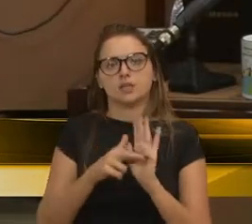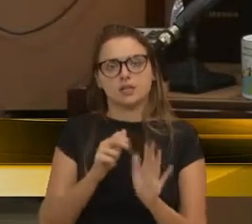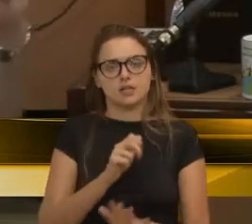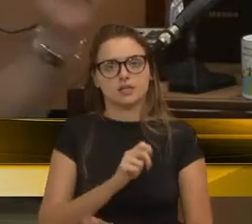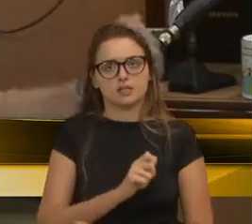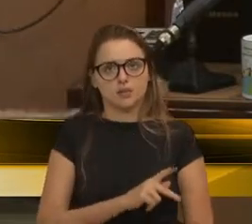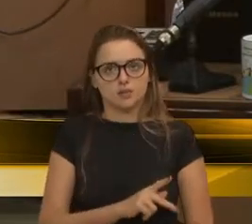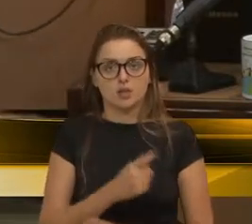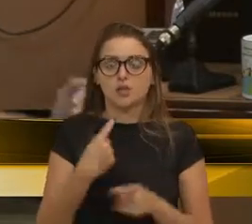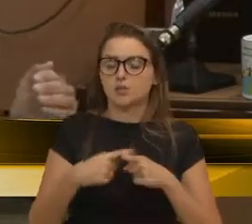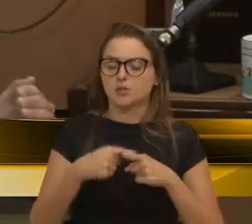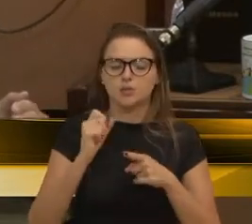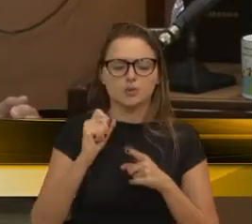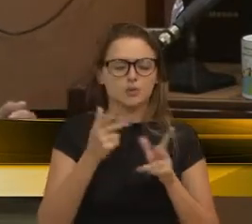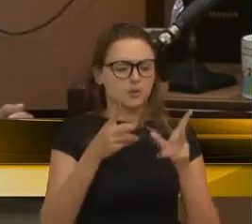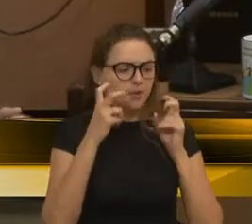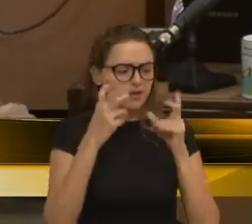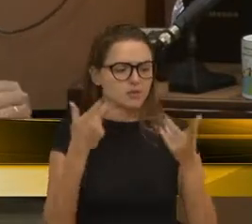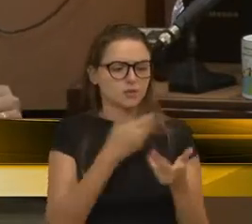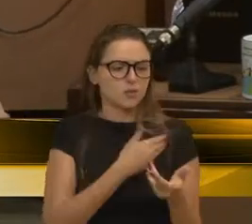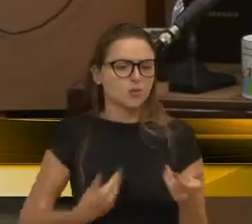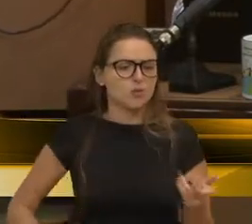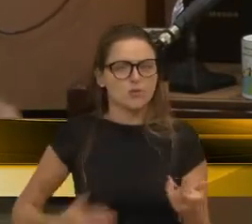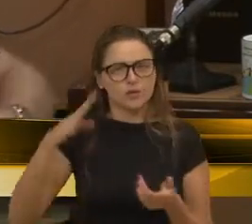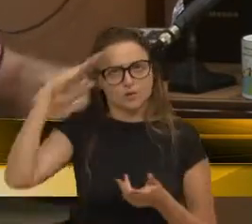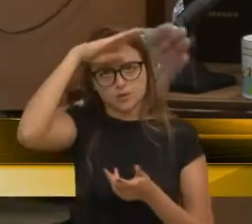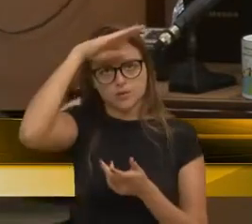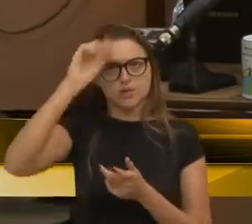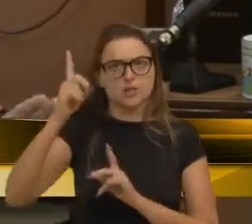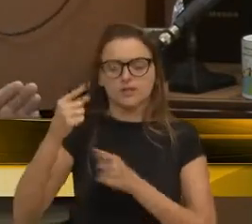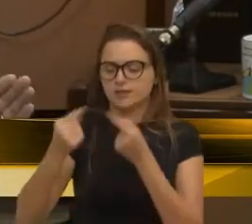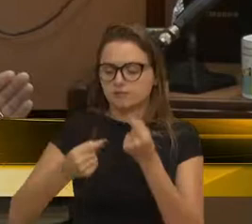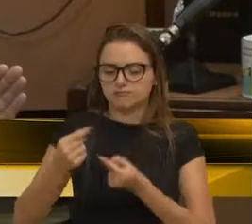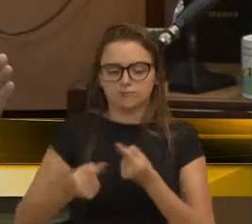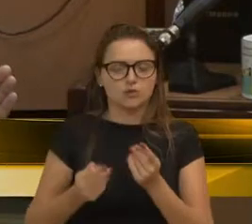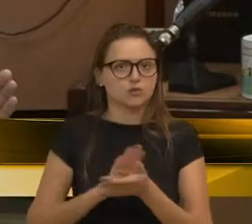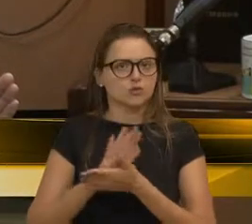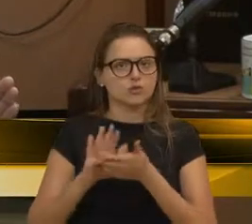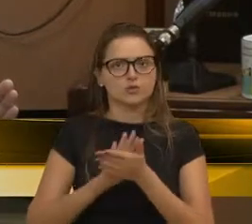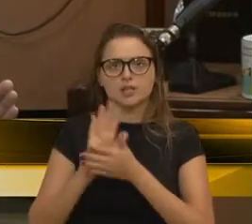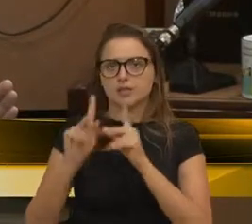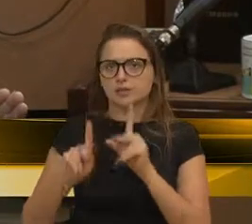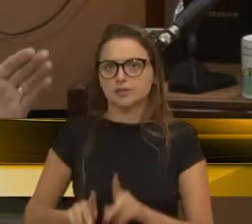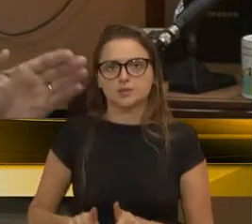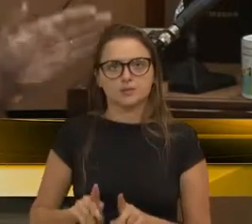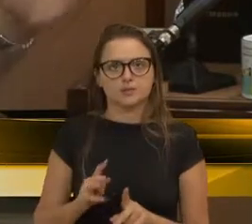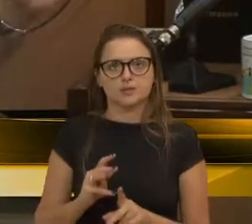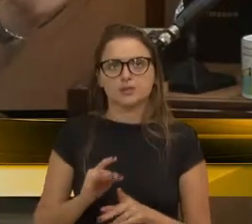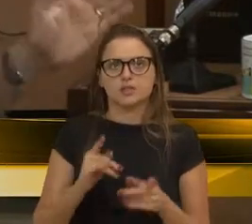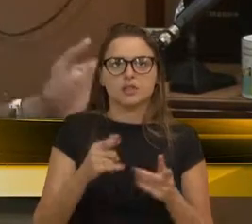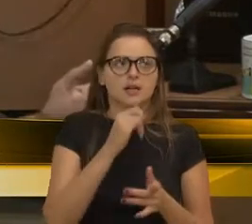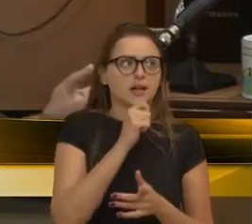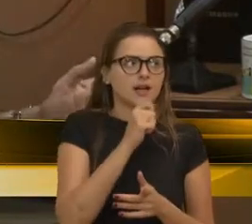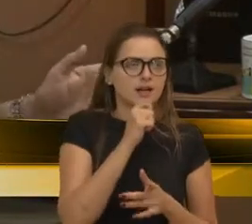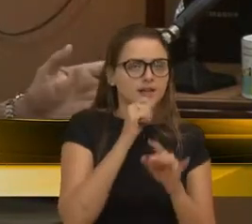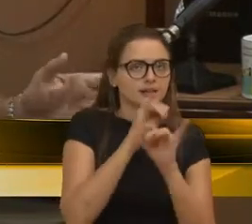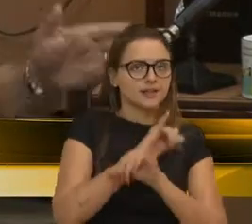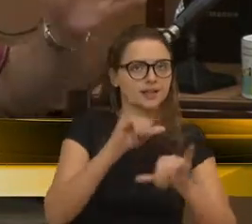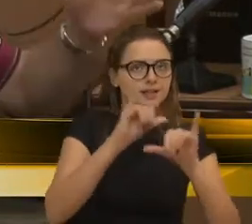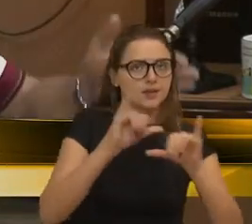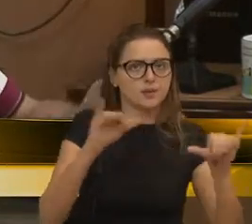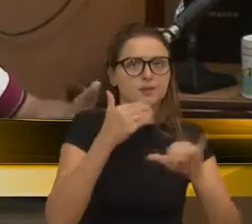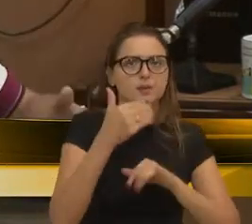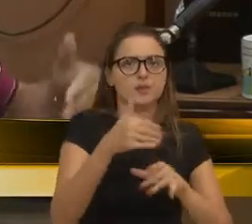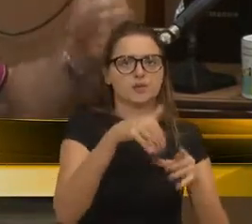o que nós percebemos? Que o governo federal não debateu em nada essa matéria. Desde a campanha eleitoral, o